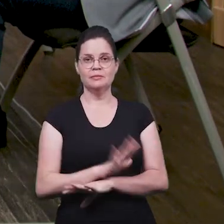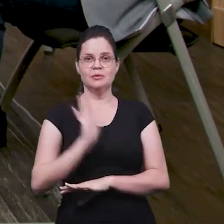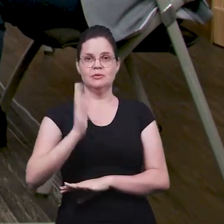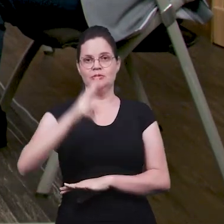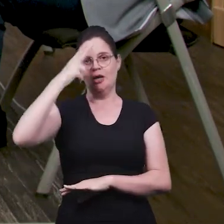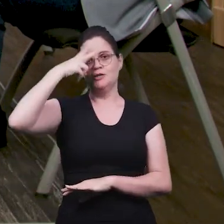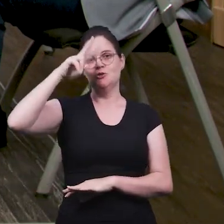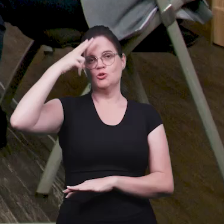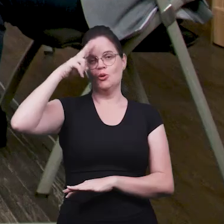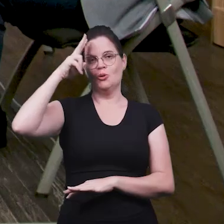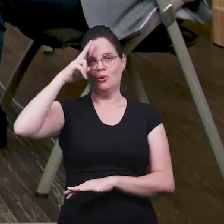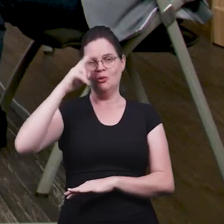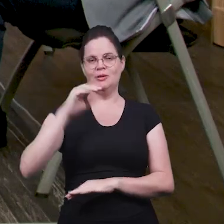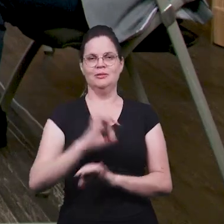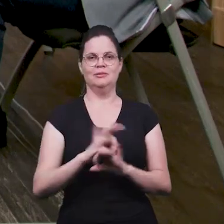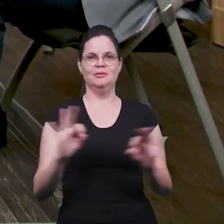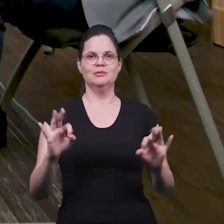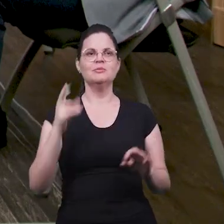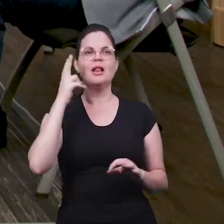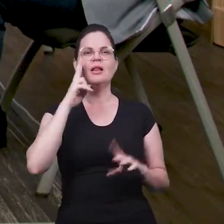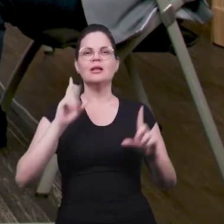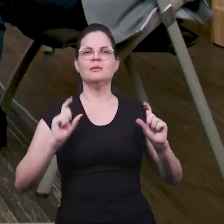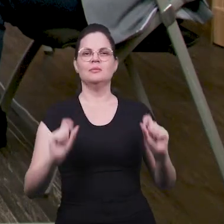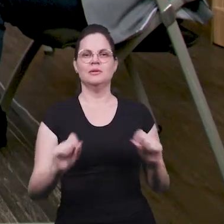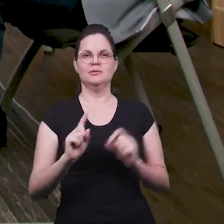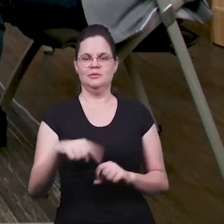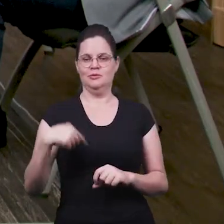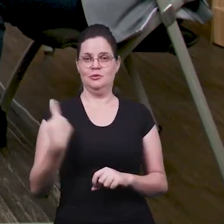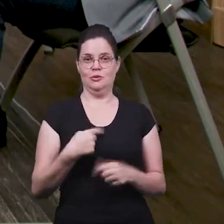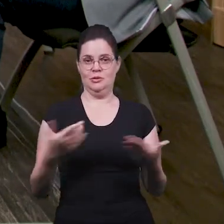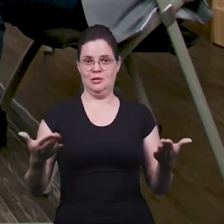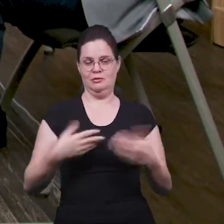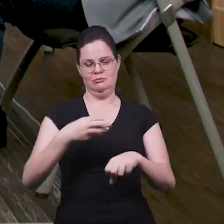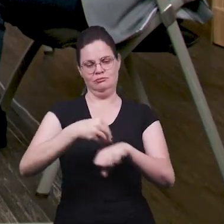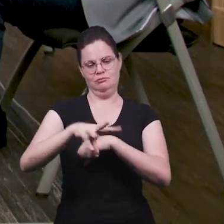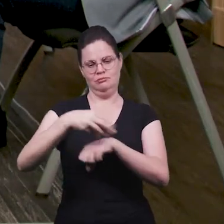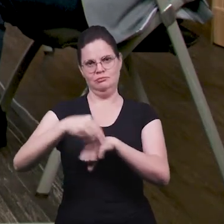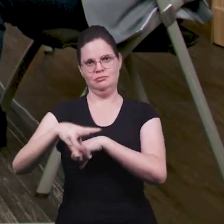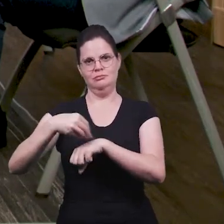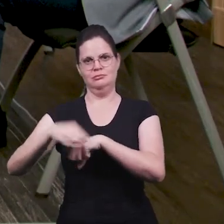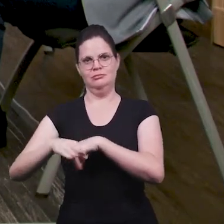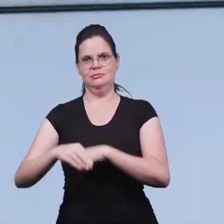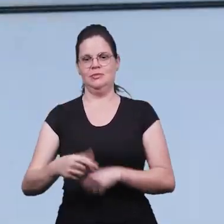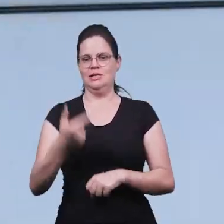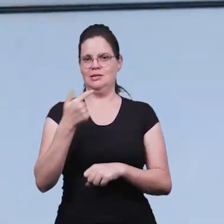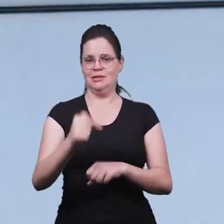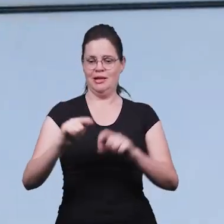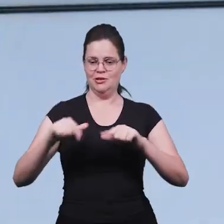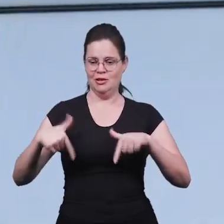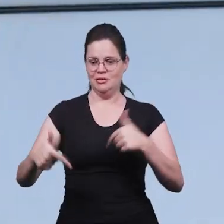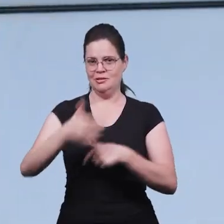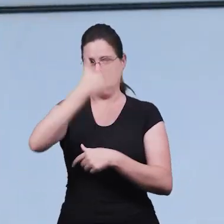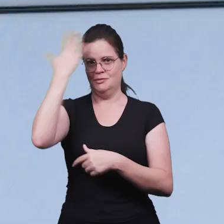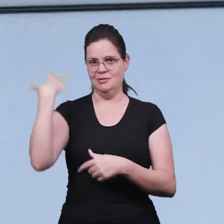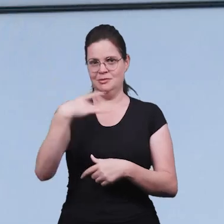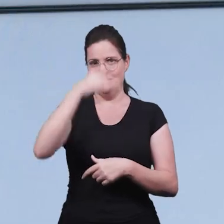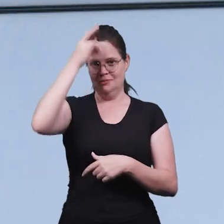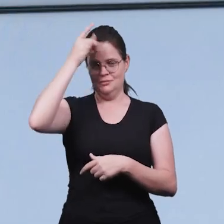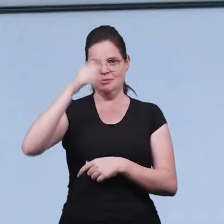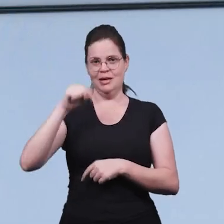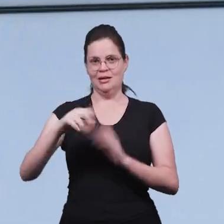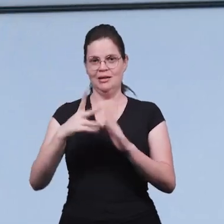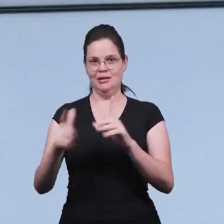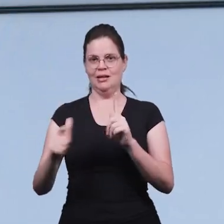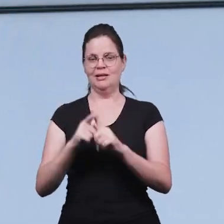contextualização histórica, lembrando que o que nós estamos abordando são 7 operações do Espírito do Senhor na igreja